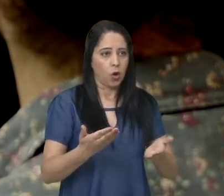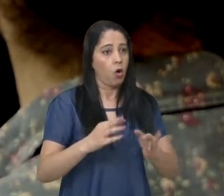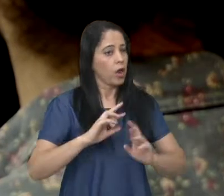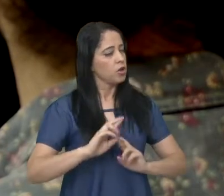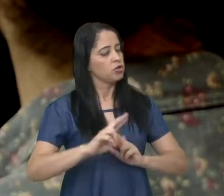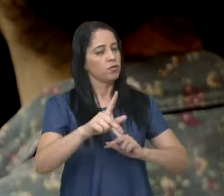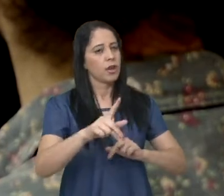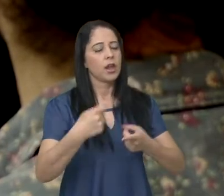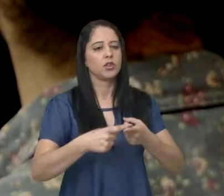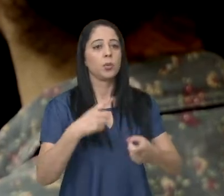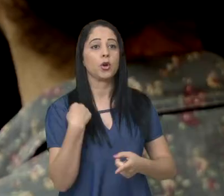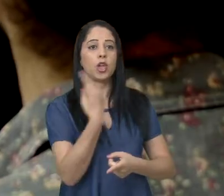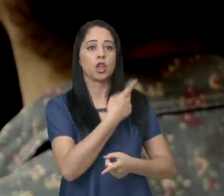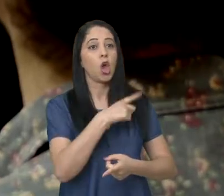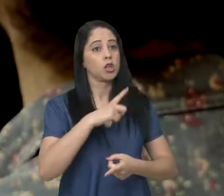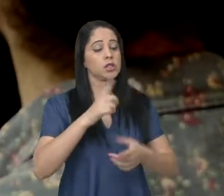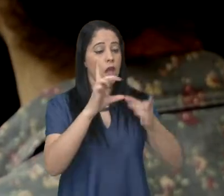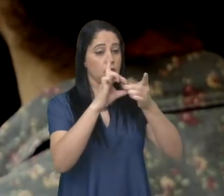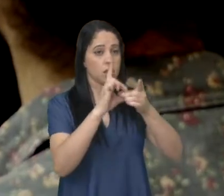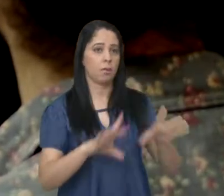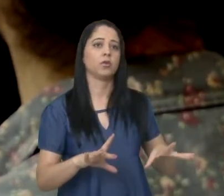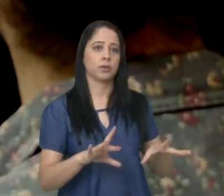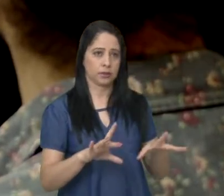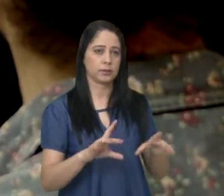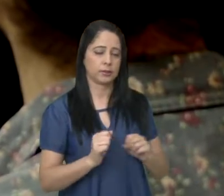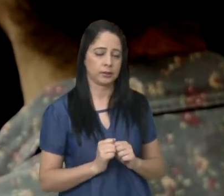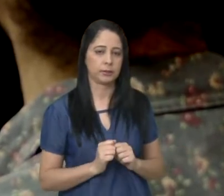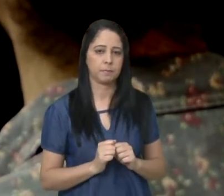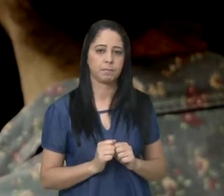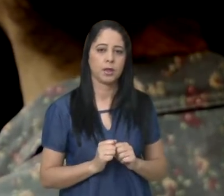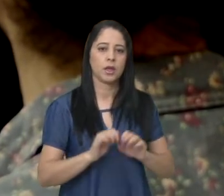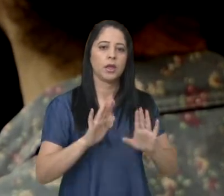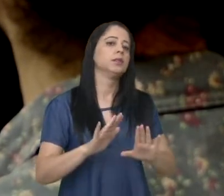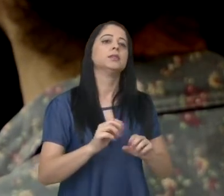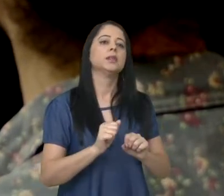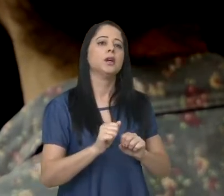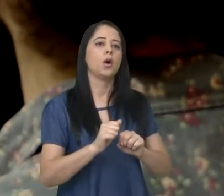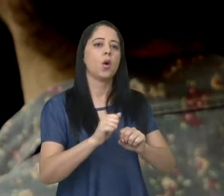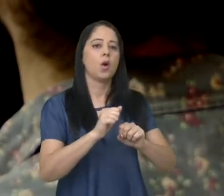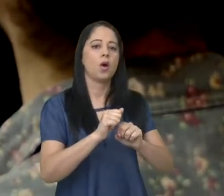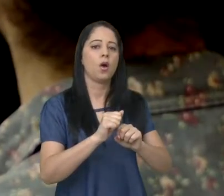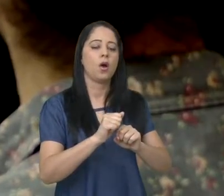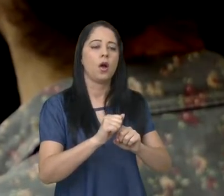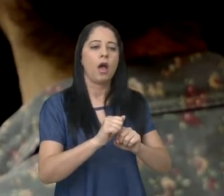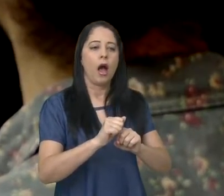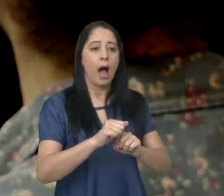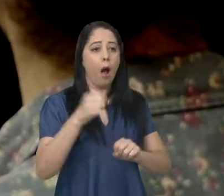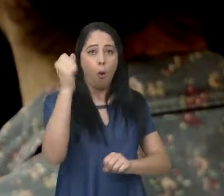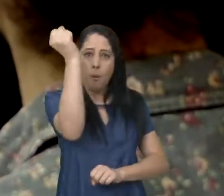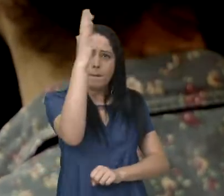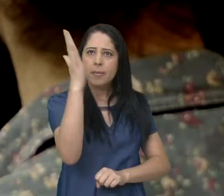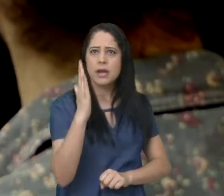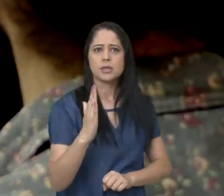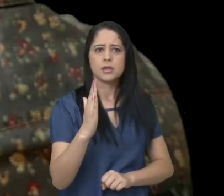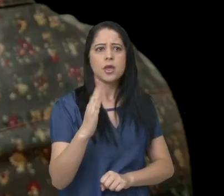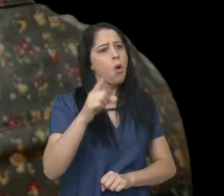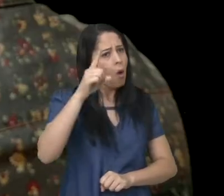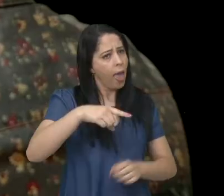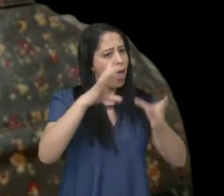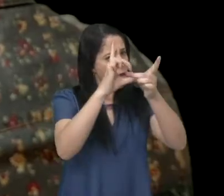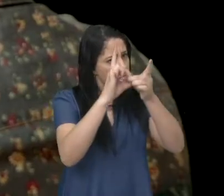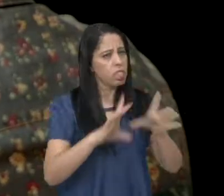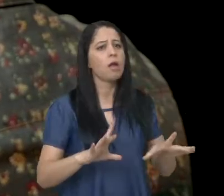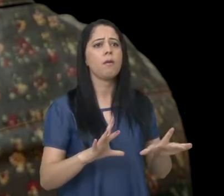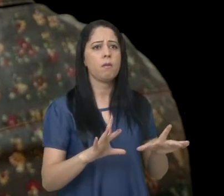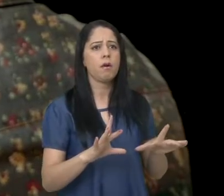Nós conseguimos, a sociedade civil, responder e as instituições de que esse país é um país democrático. Então, acho